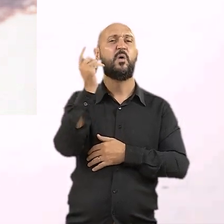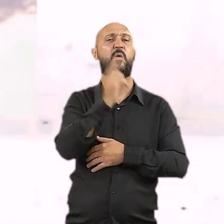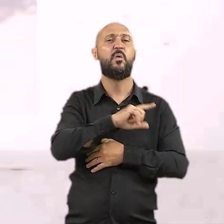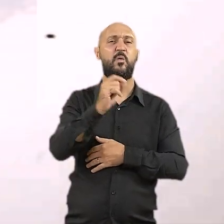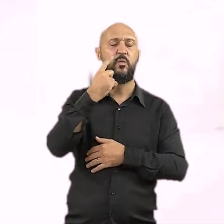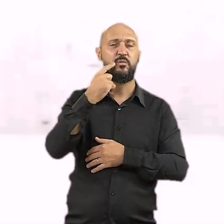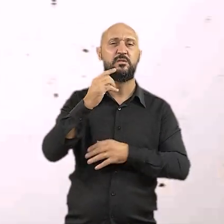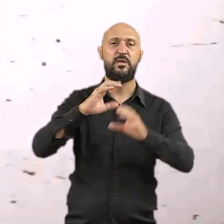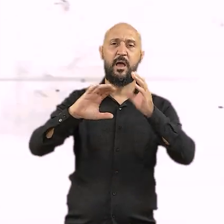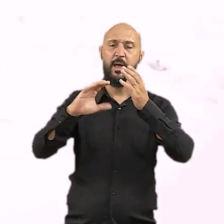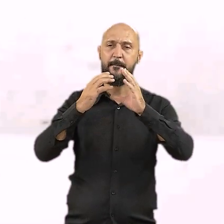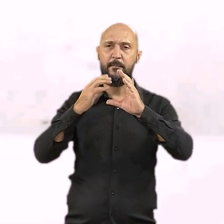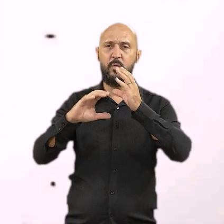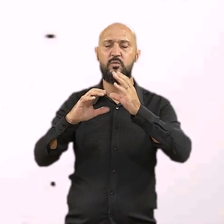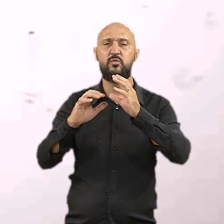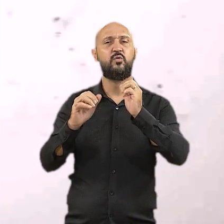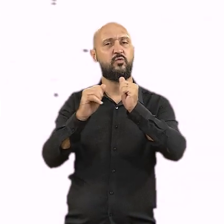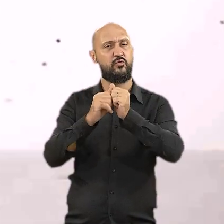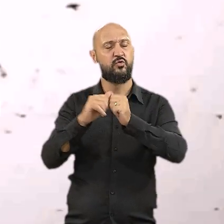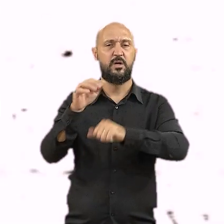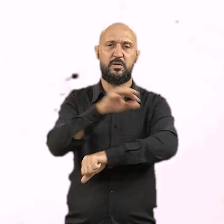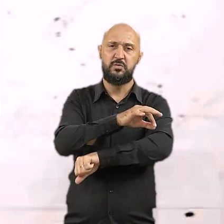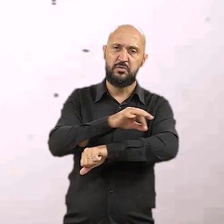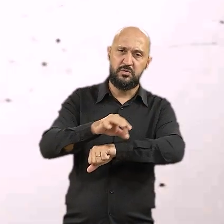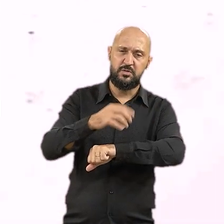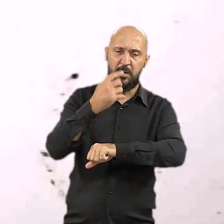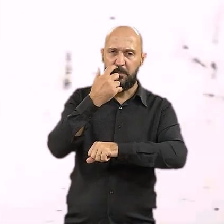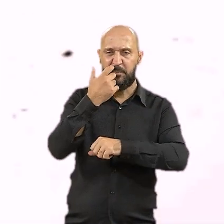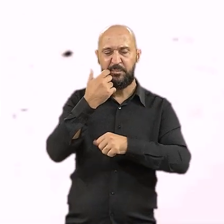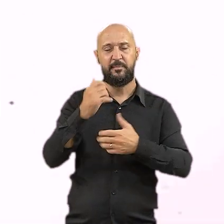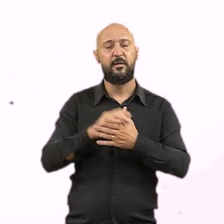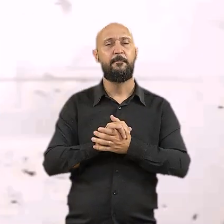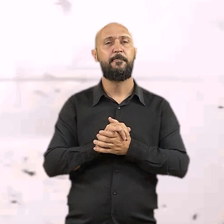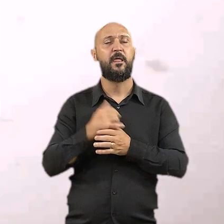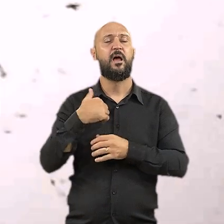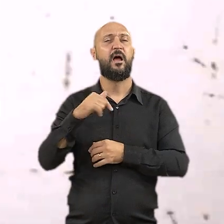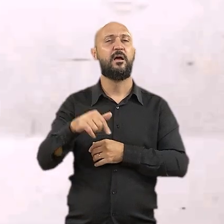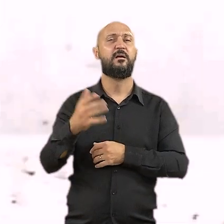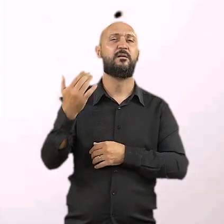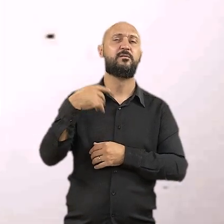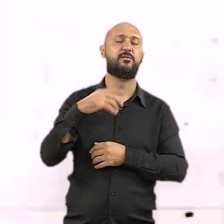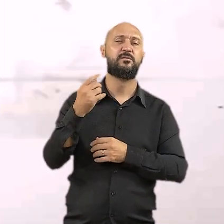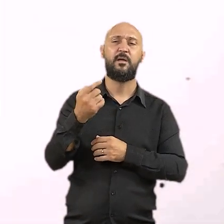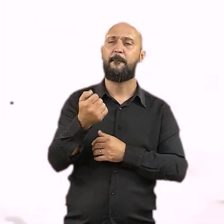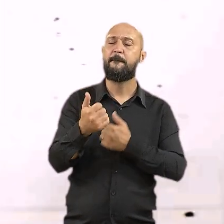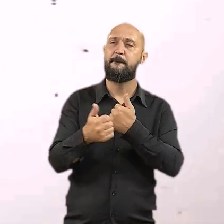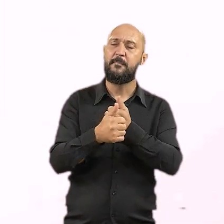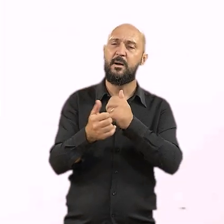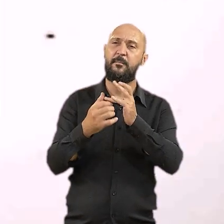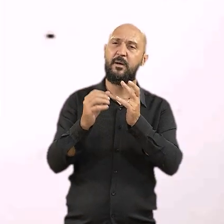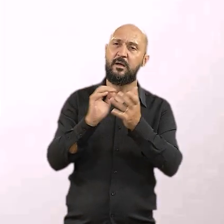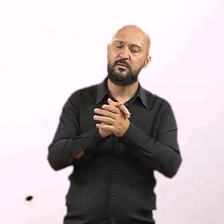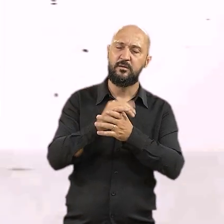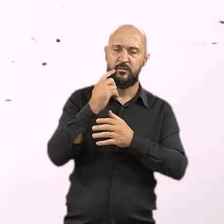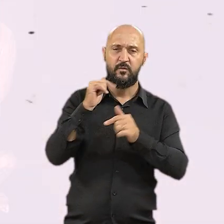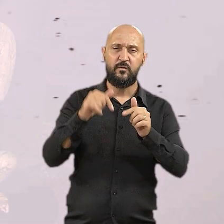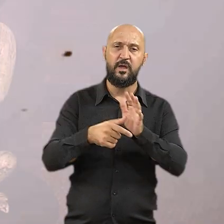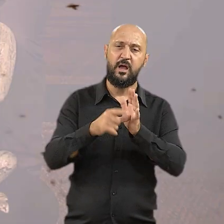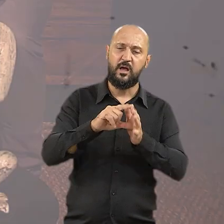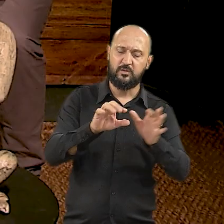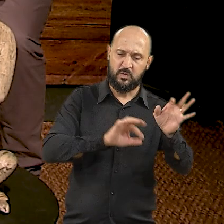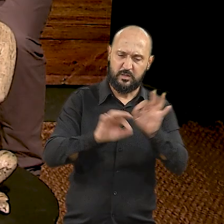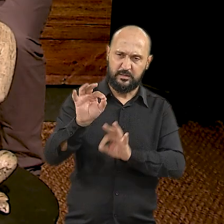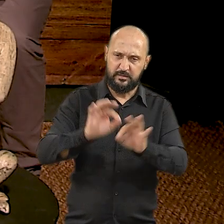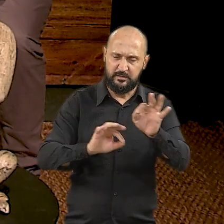poderia conciliar música e engenharia aqui, enfim, tudo. E a gente estava no tempo de casar, então eu vim antes um pouco, preparei